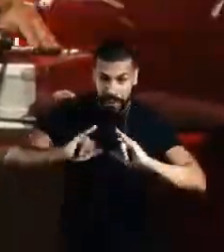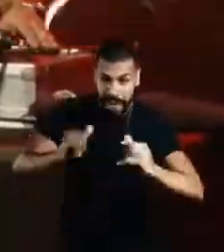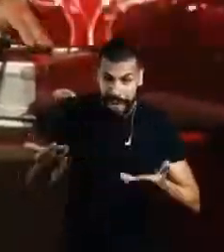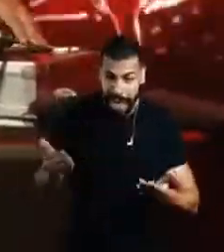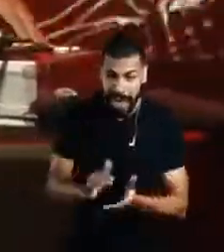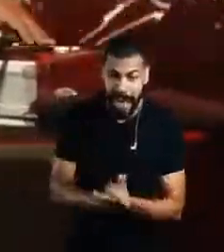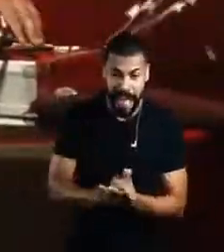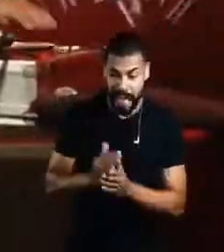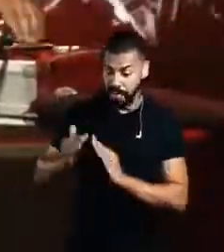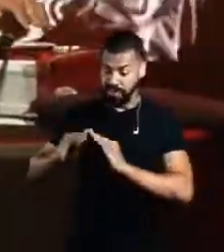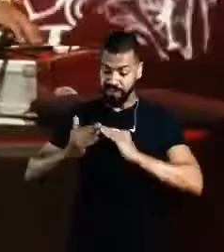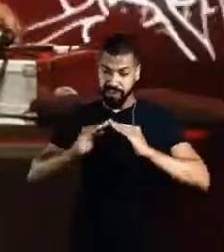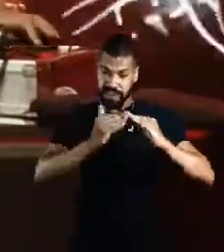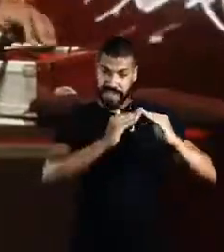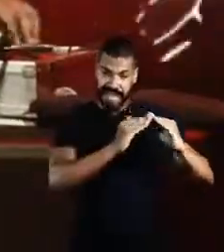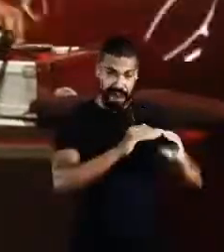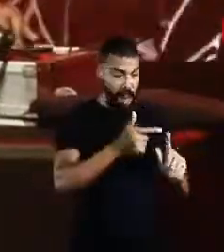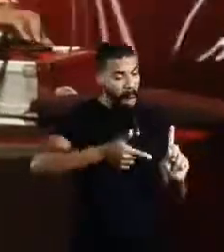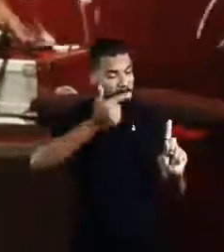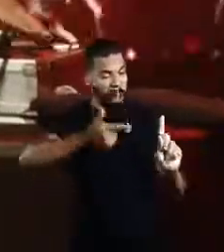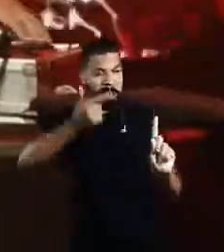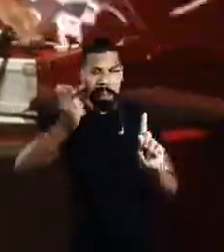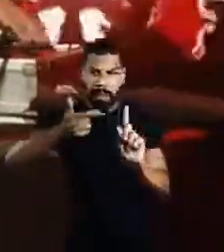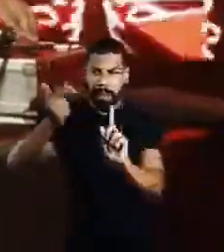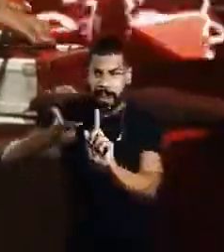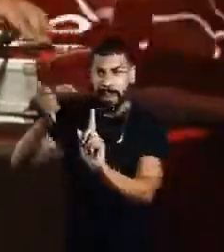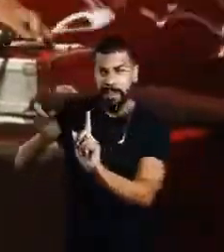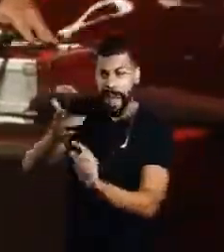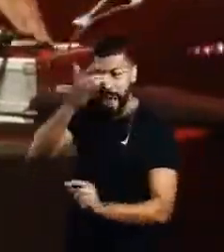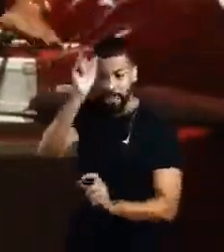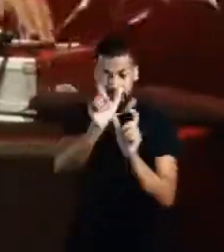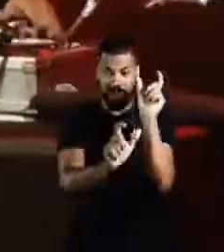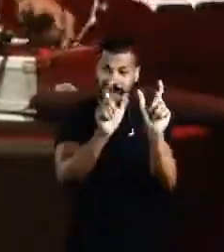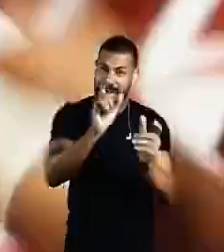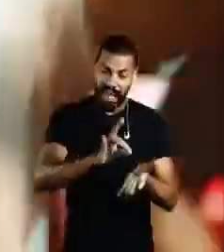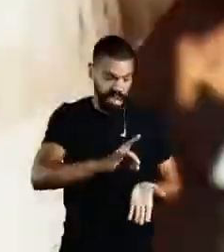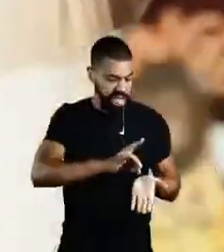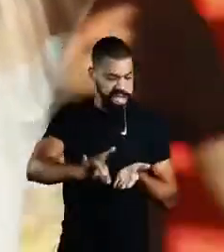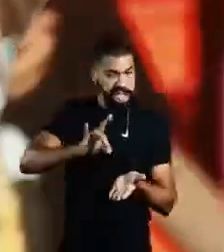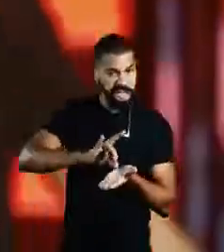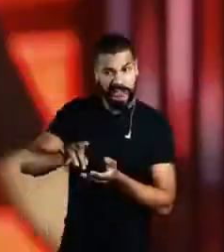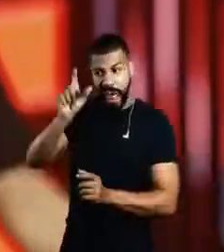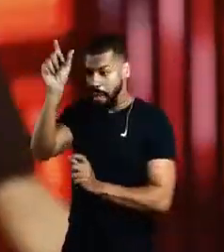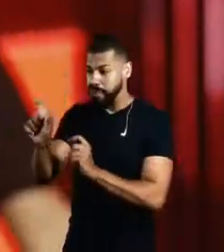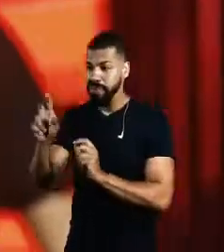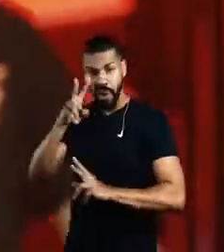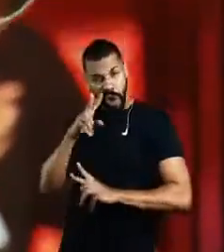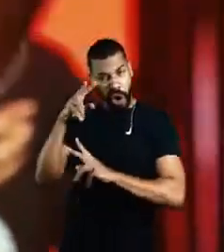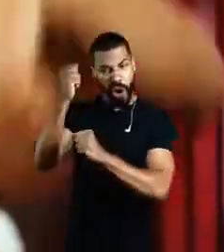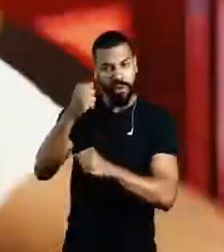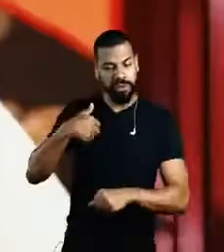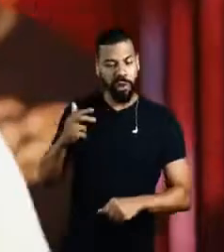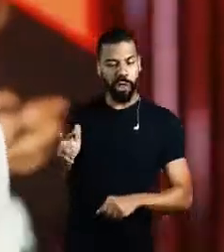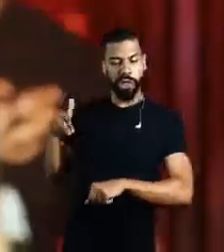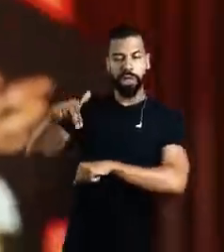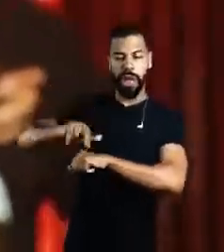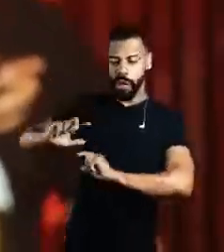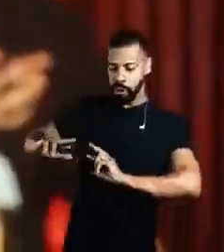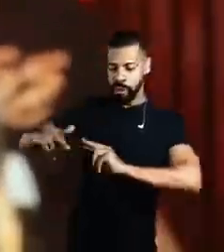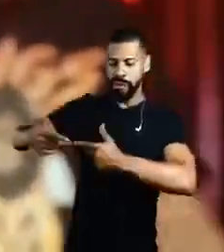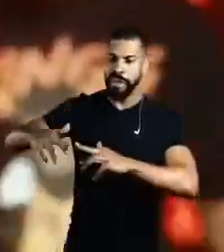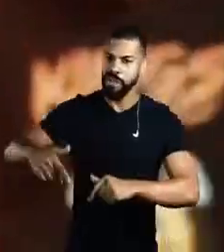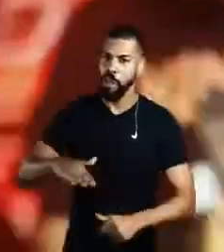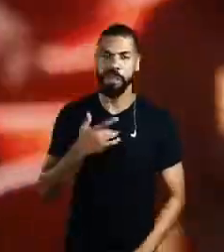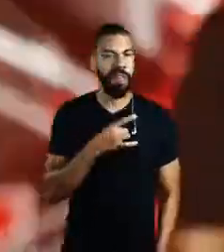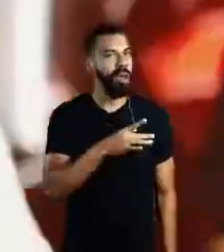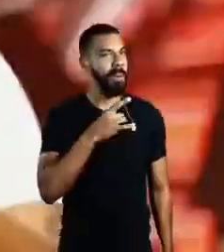nas favelas pra matar os mano. O jogo é duro e sujo, o inimigo é forte. Sou um revolucionário e não temo a morte. Algum